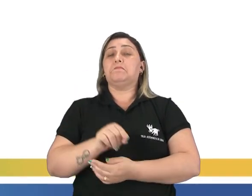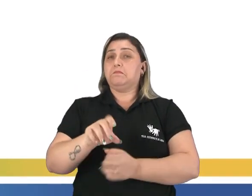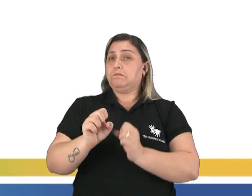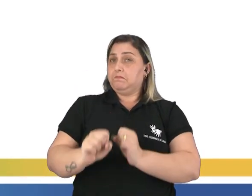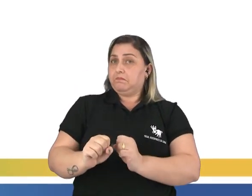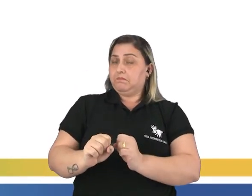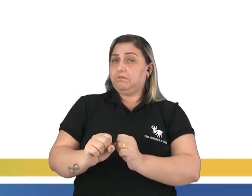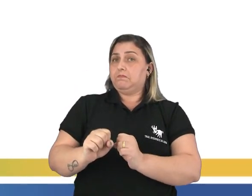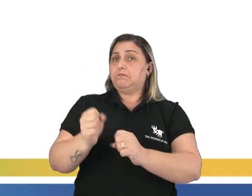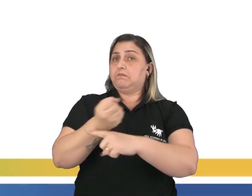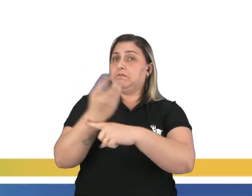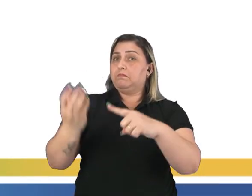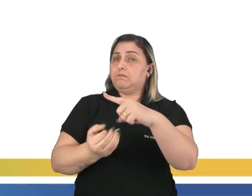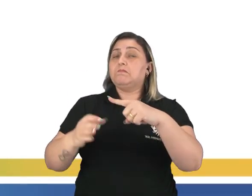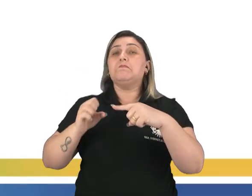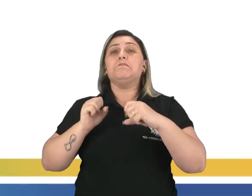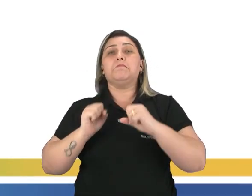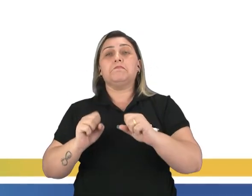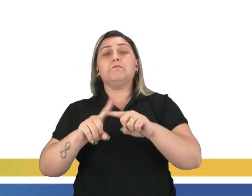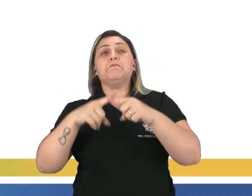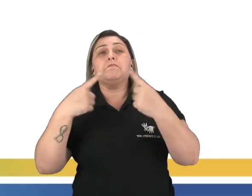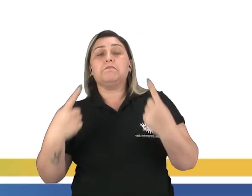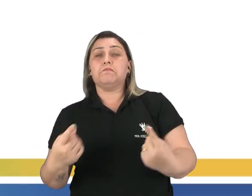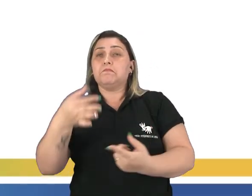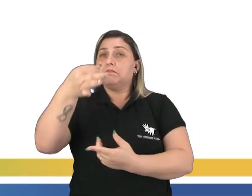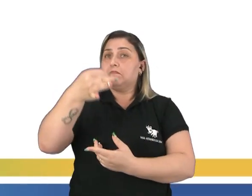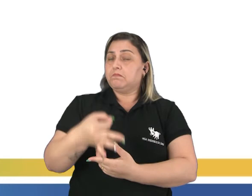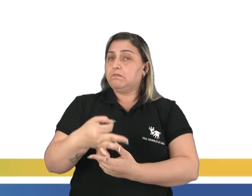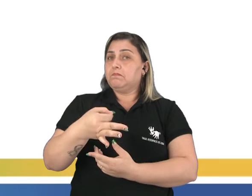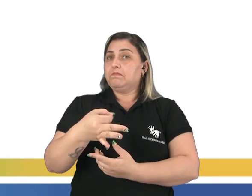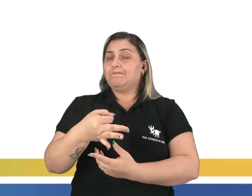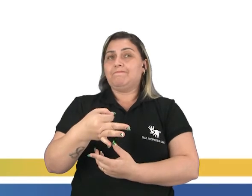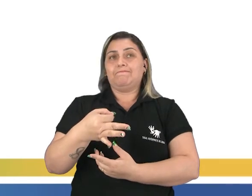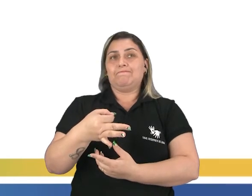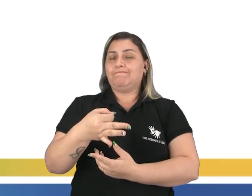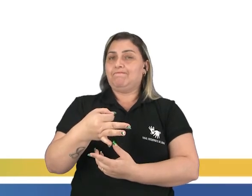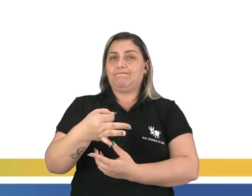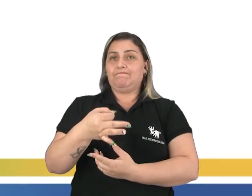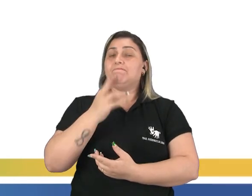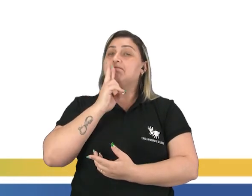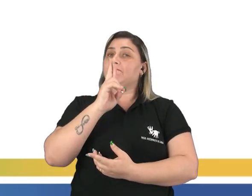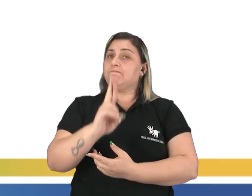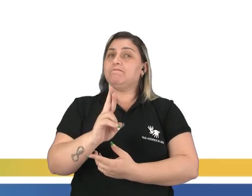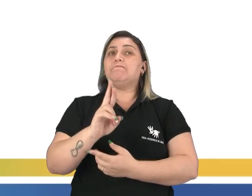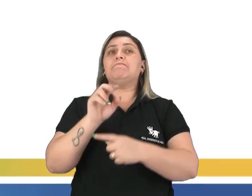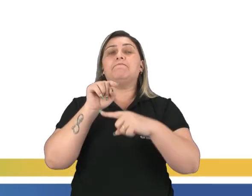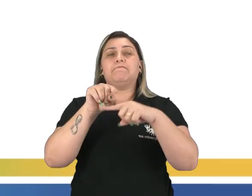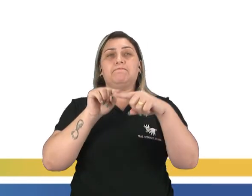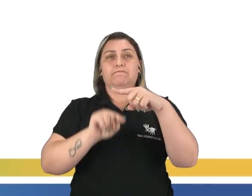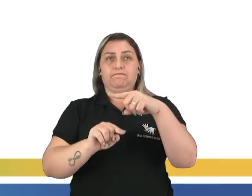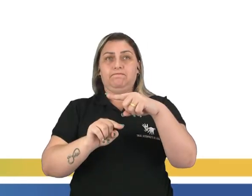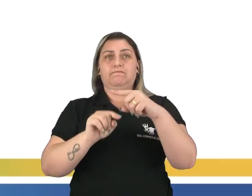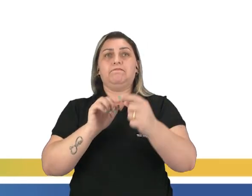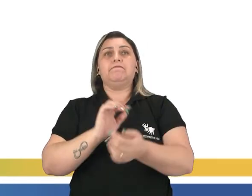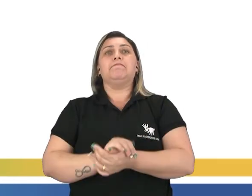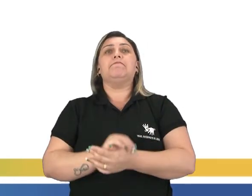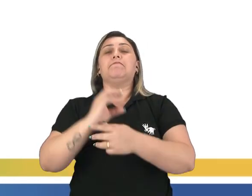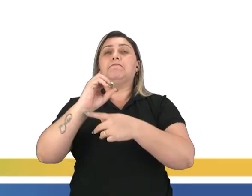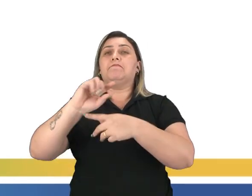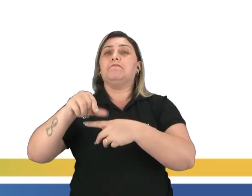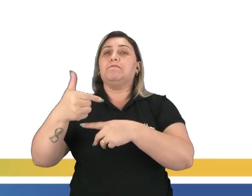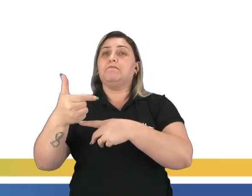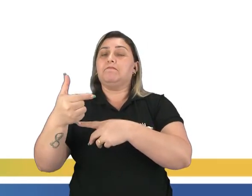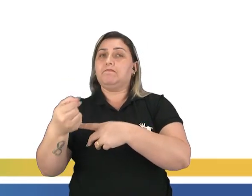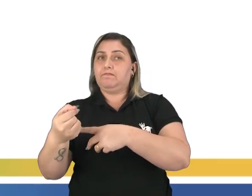deixar na forma de fração? Pode. Mas o ideal é você não colocar na forma de fração. Você pode dividir 1 para 5, vamos